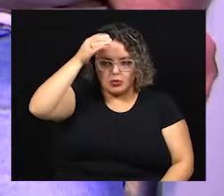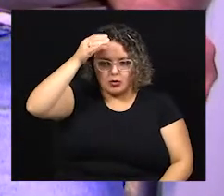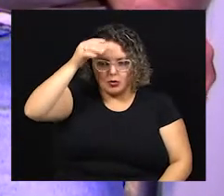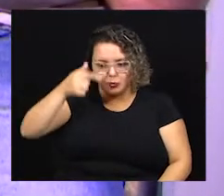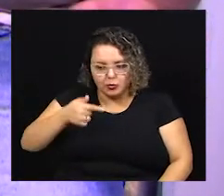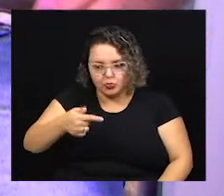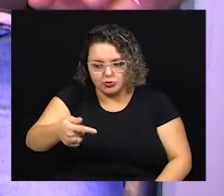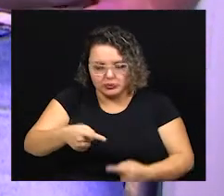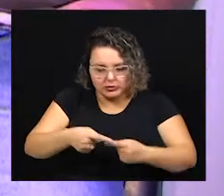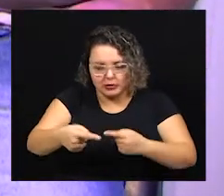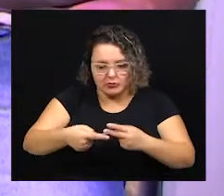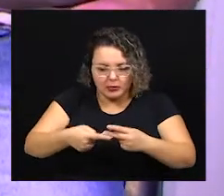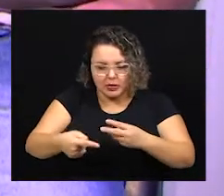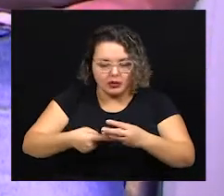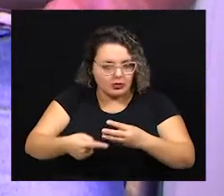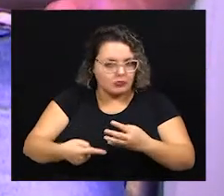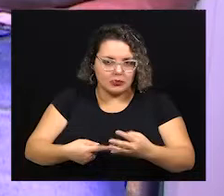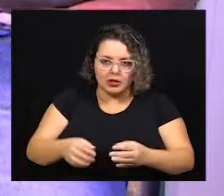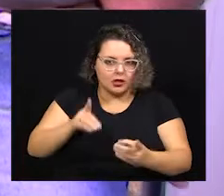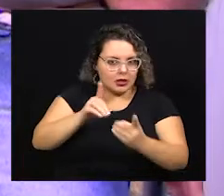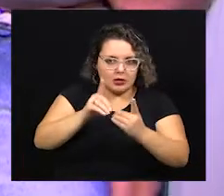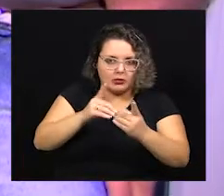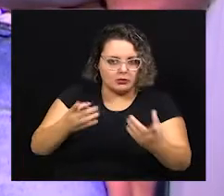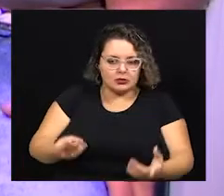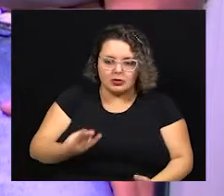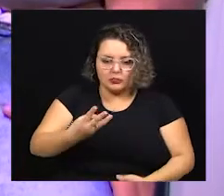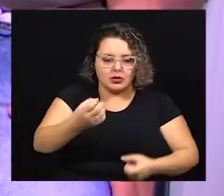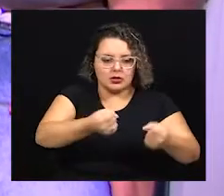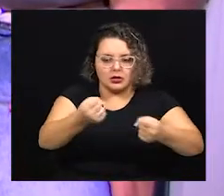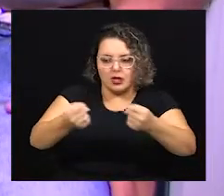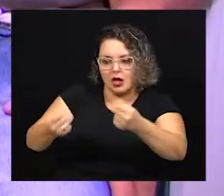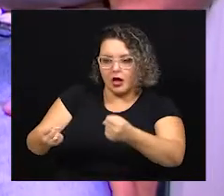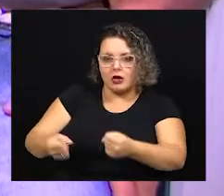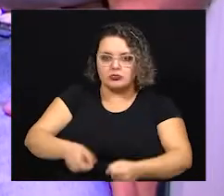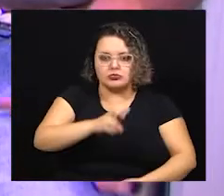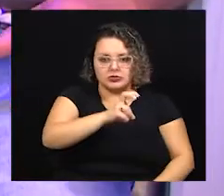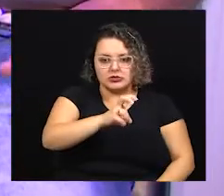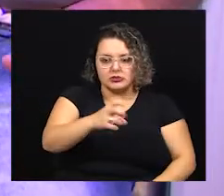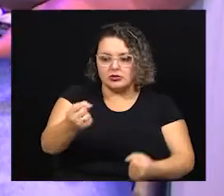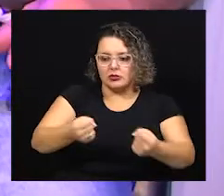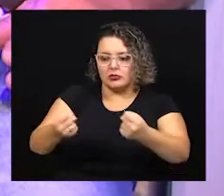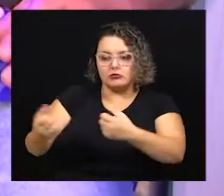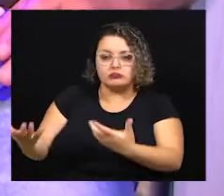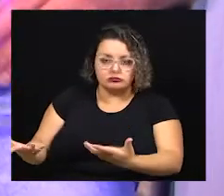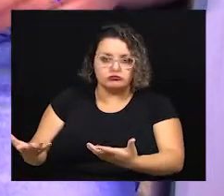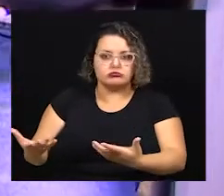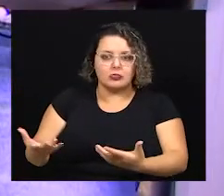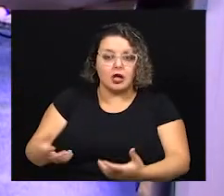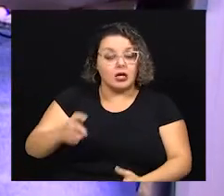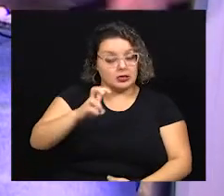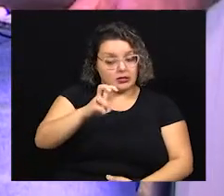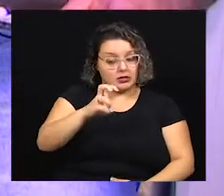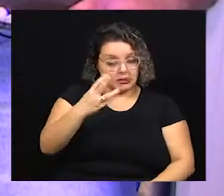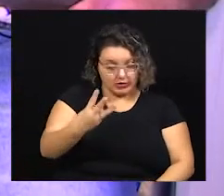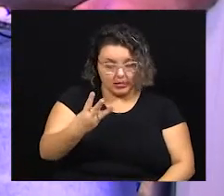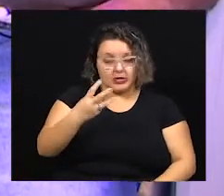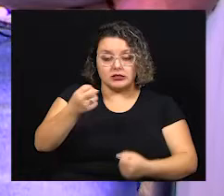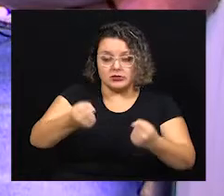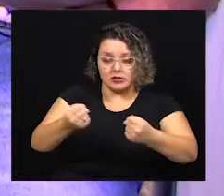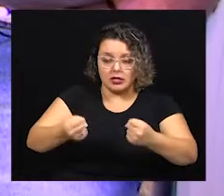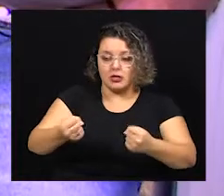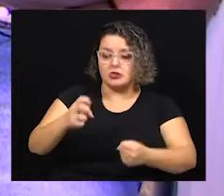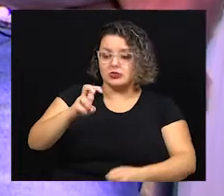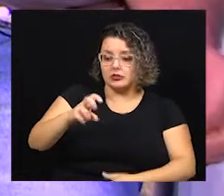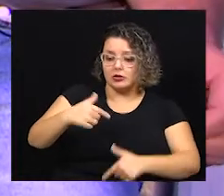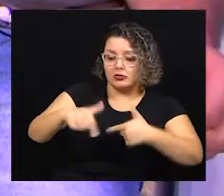atender. Então eu tenho 3 carros na rua e tenho 5 funcionários na rua o dia todo. Então cada um atende 3, outro atende 4, um é